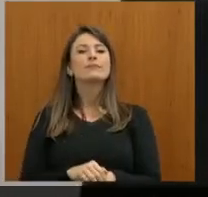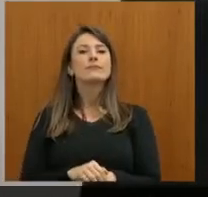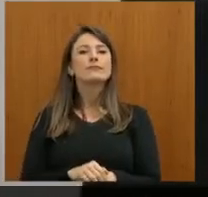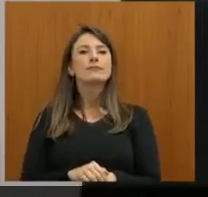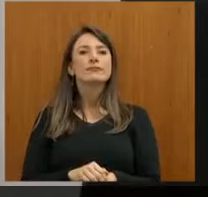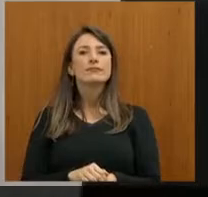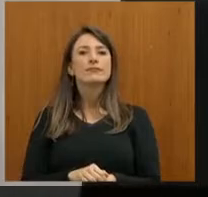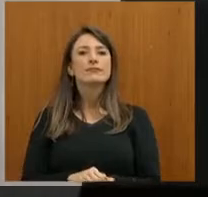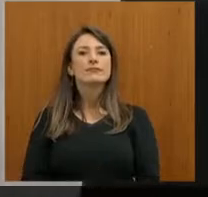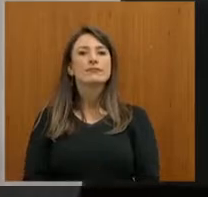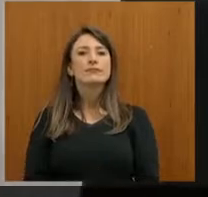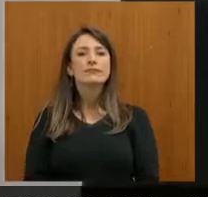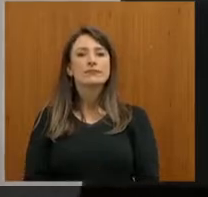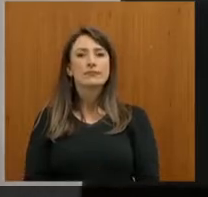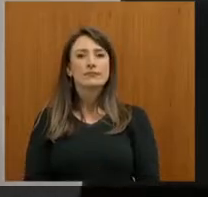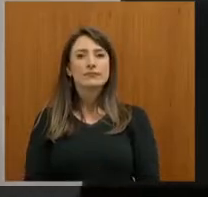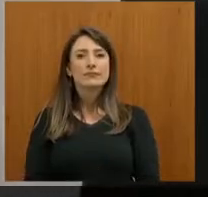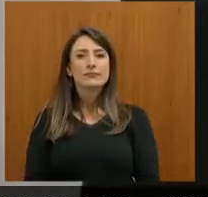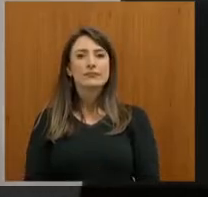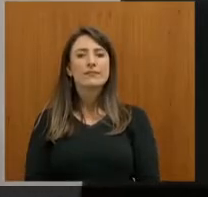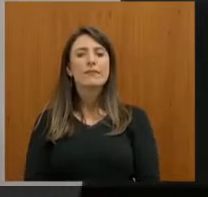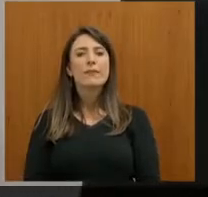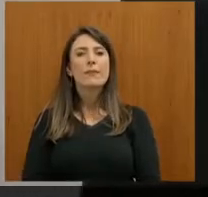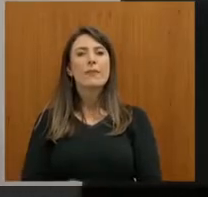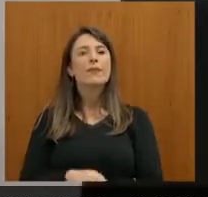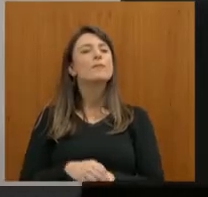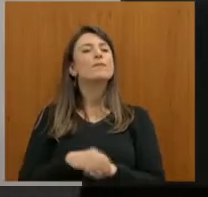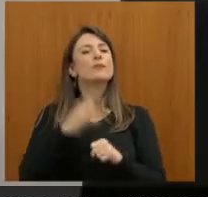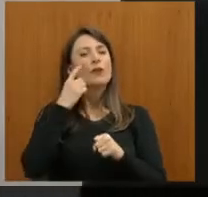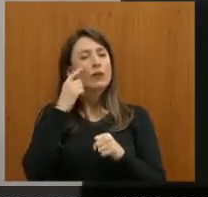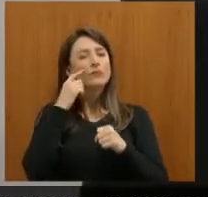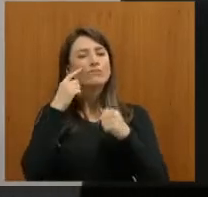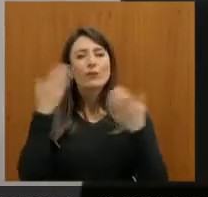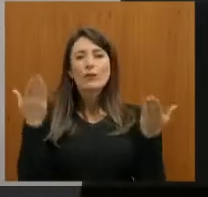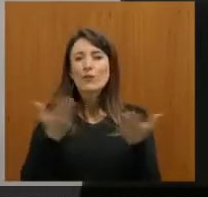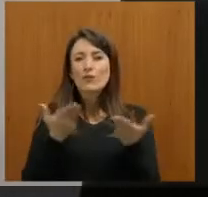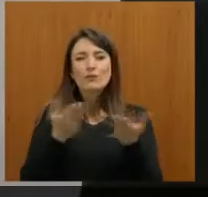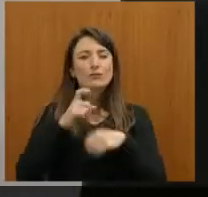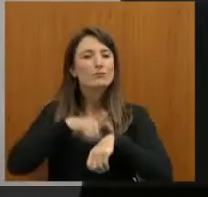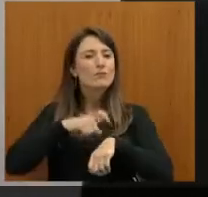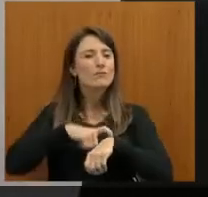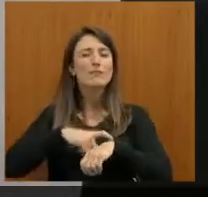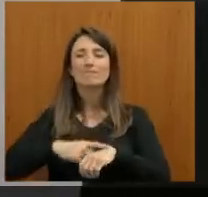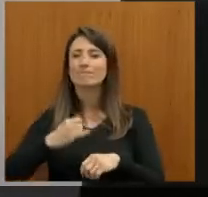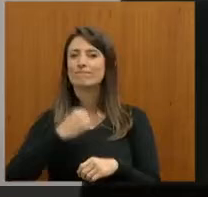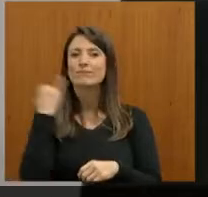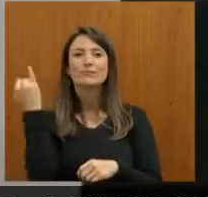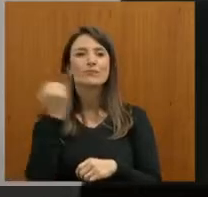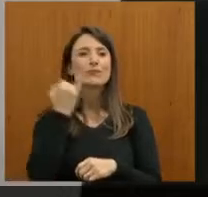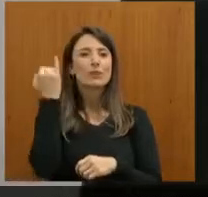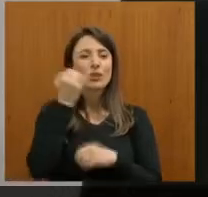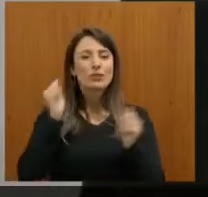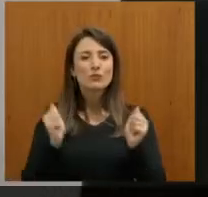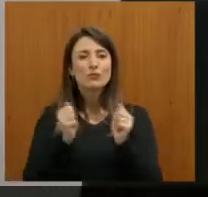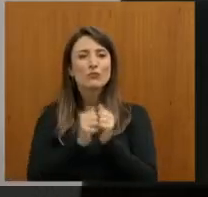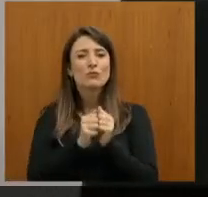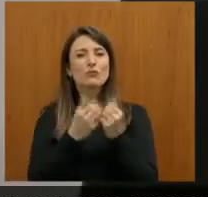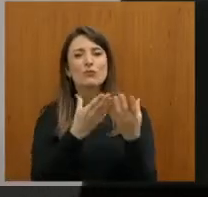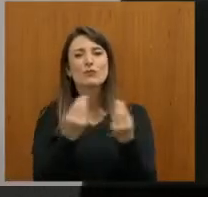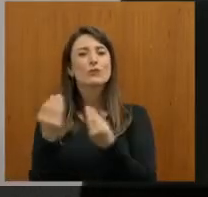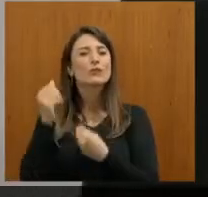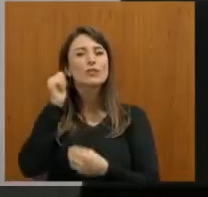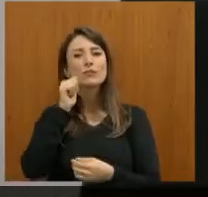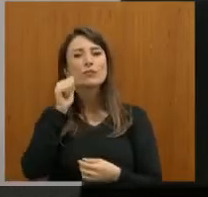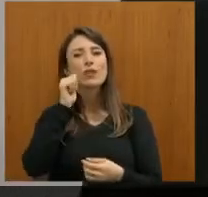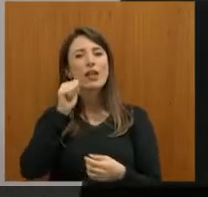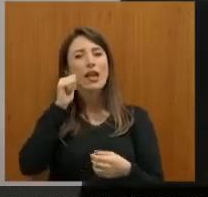muito significativo estamos hoje reunidos aqui com tantas mulheres e com todas as